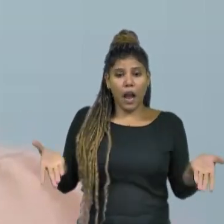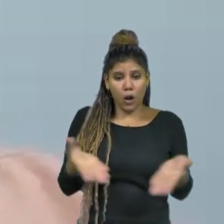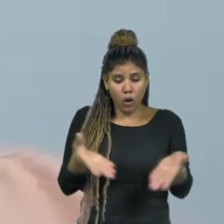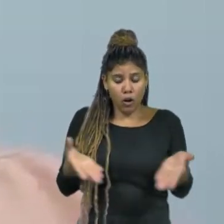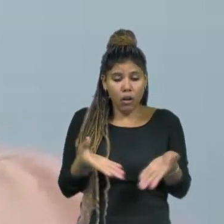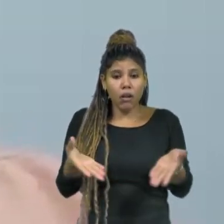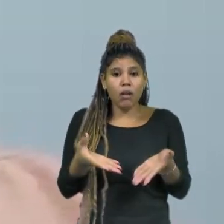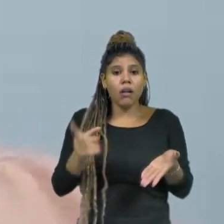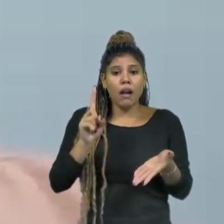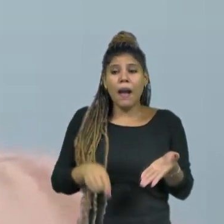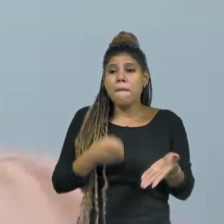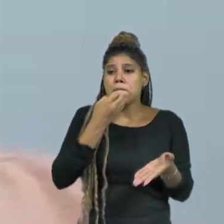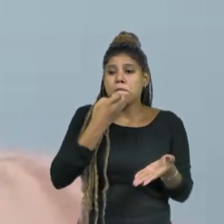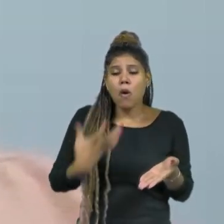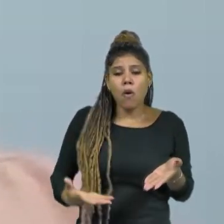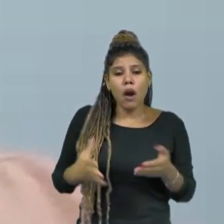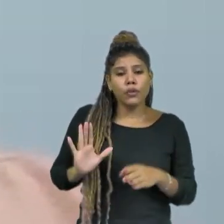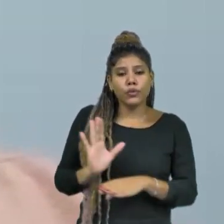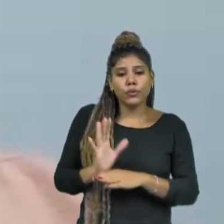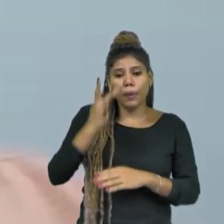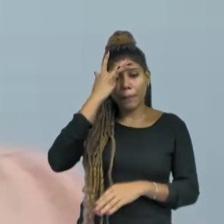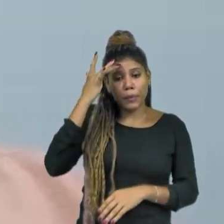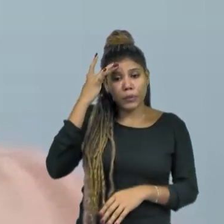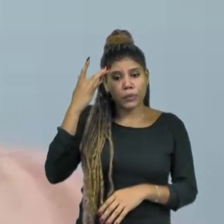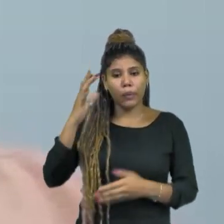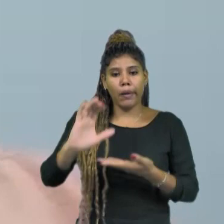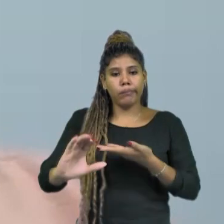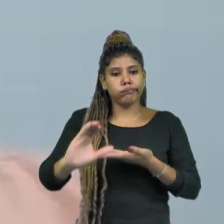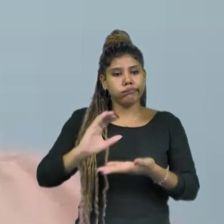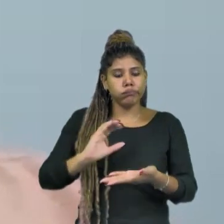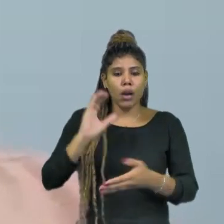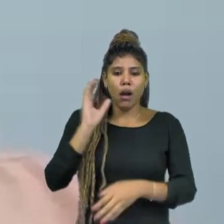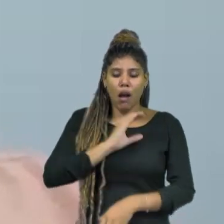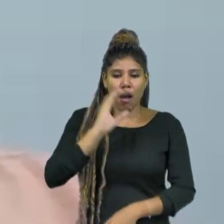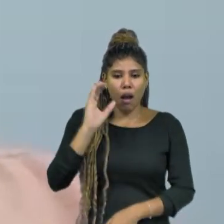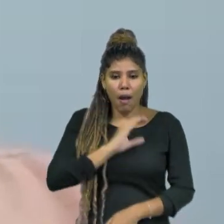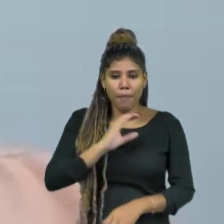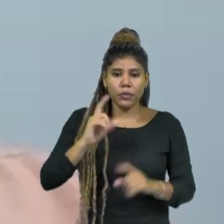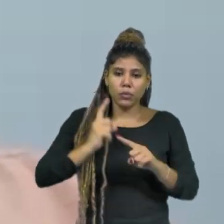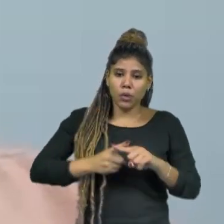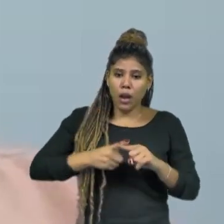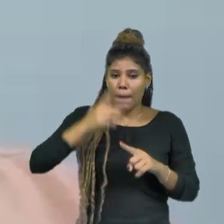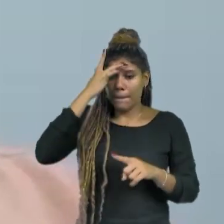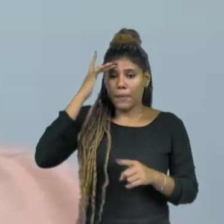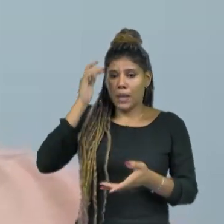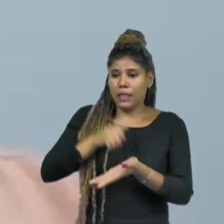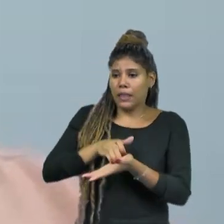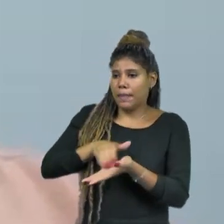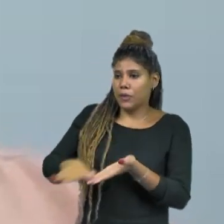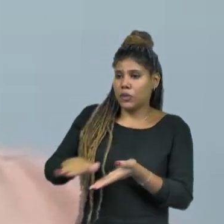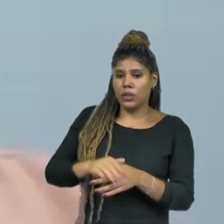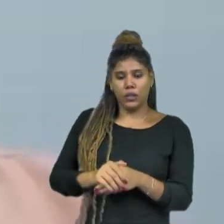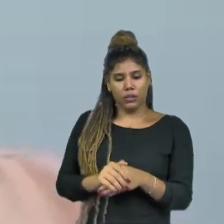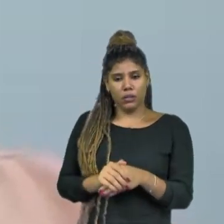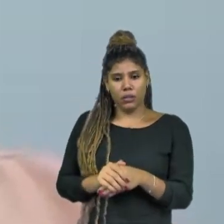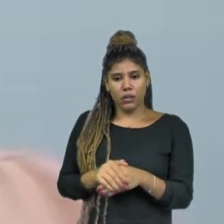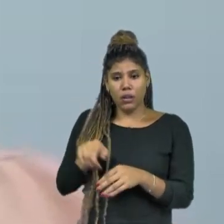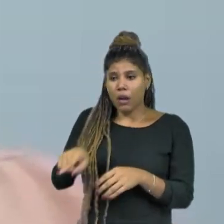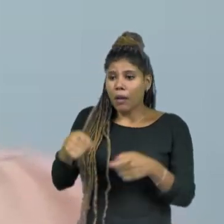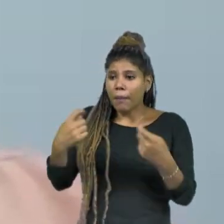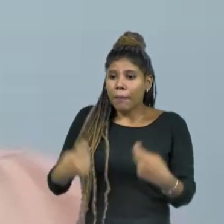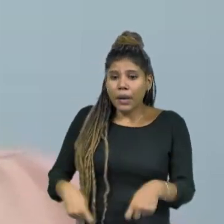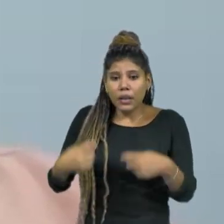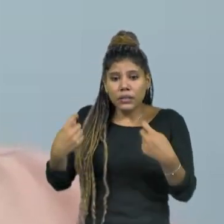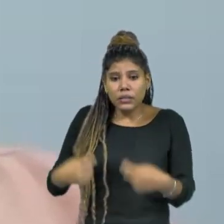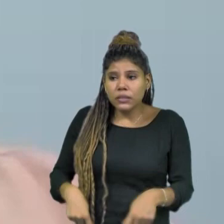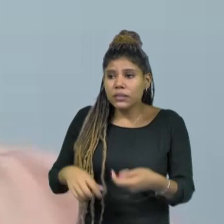isso é benéfico aos trabalhadores, né? Porque o trabalhador é demitido quando ele retorna a um novo